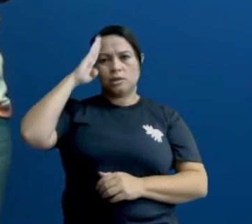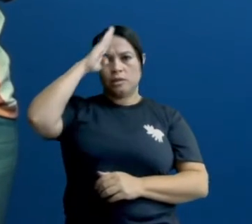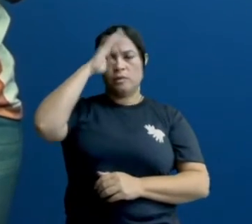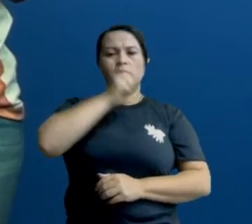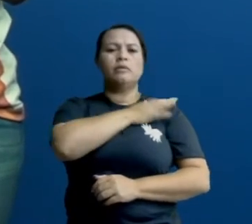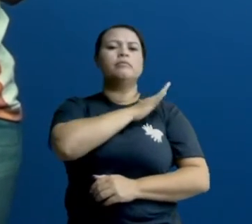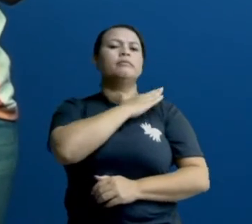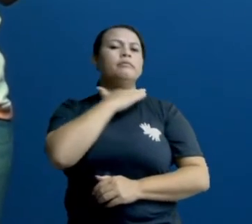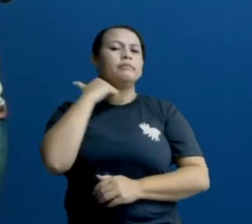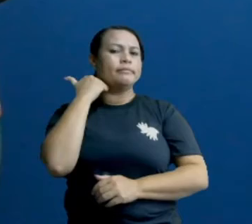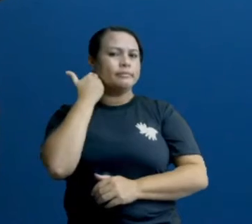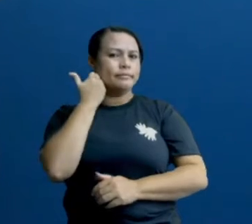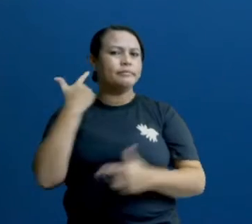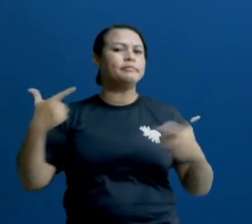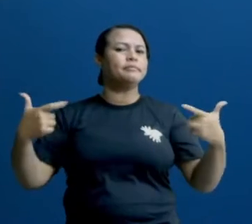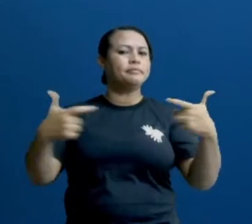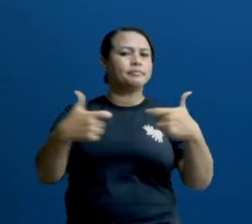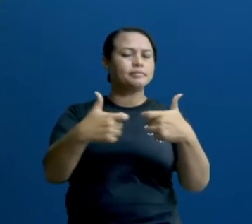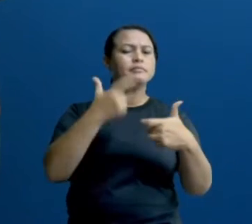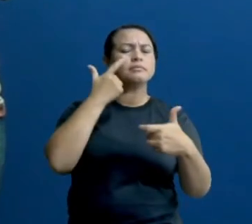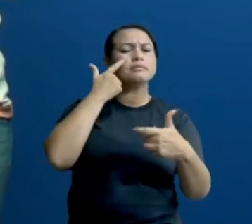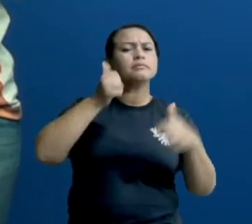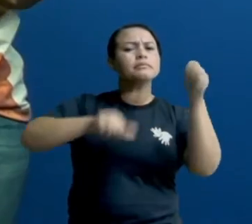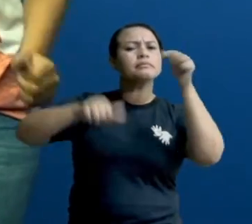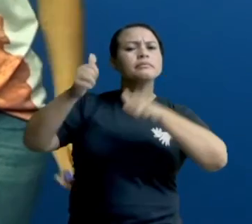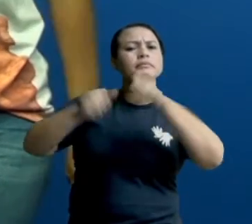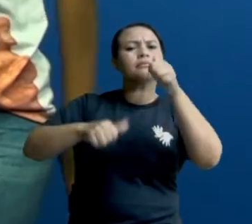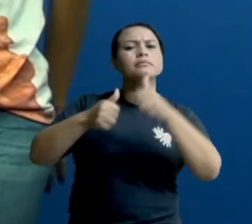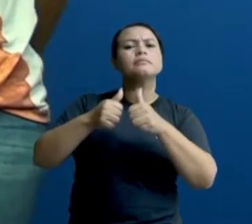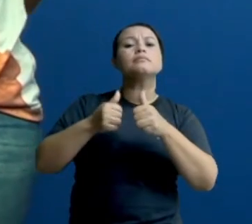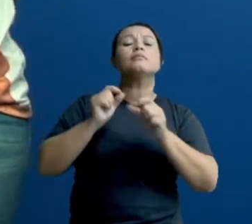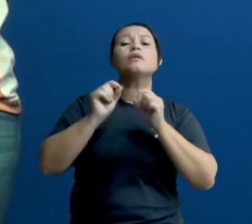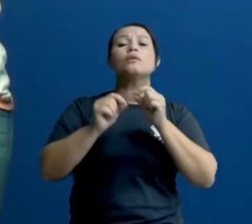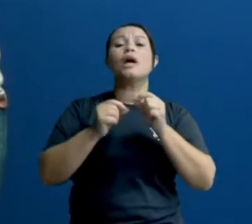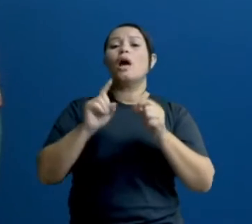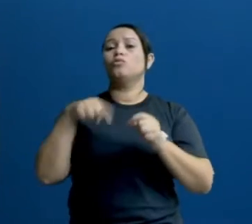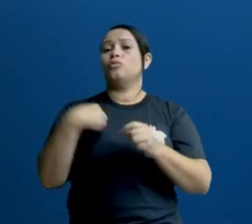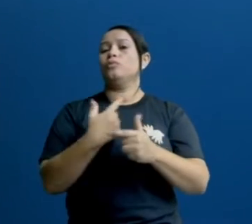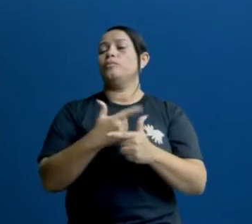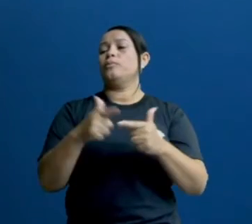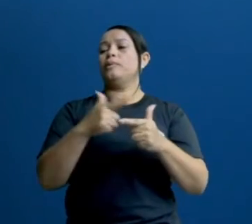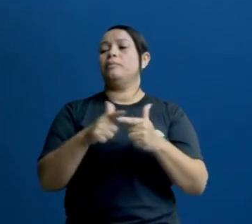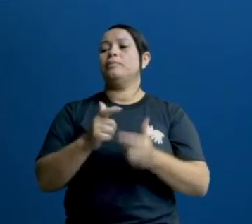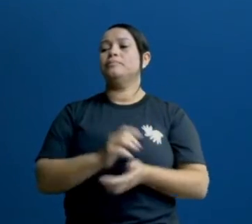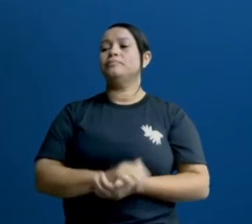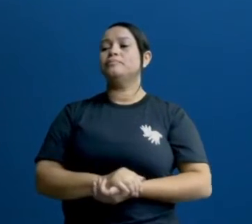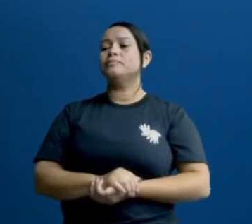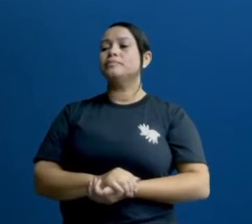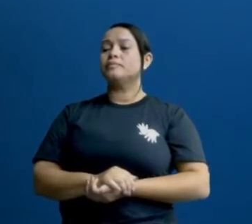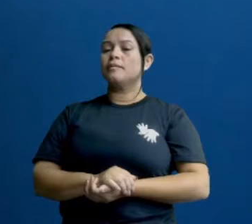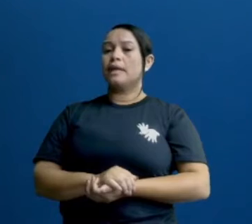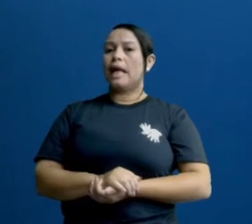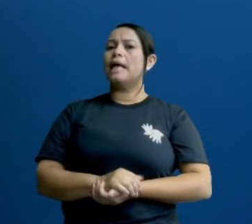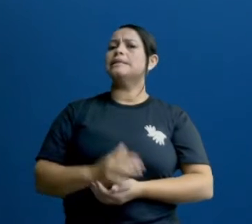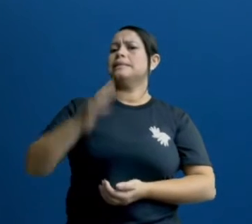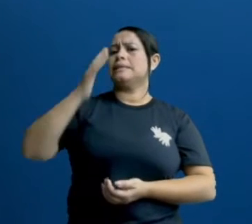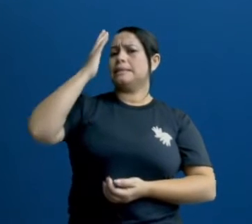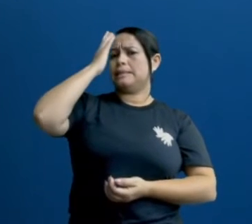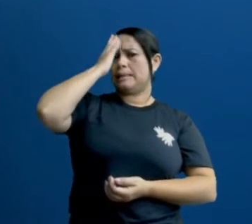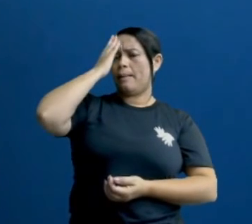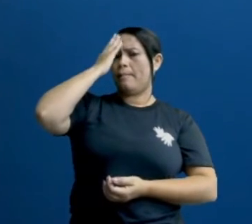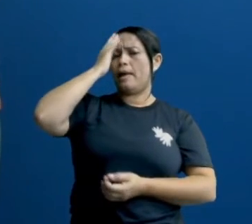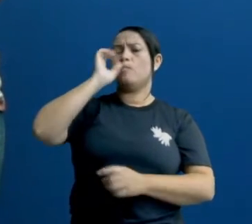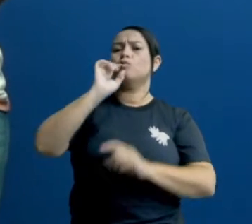em batalha, certo? Então vamos analisar aqui os dados do nosso problema. Nós sabemos